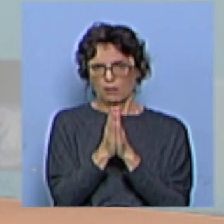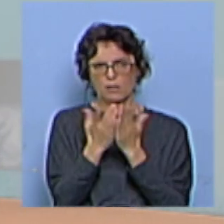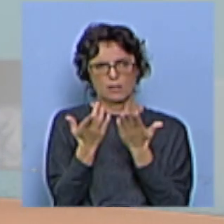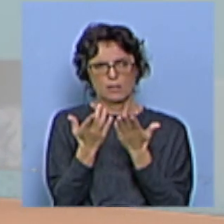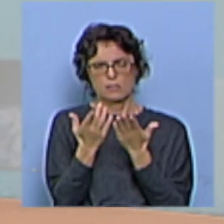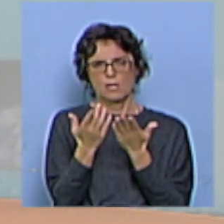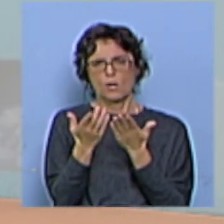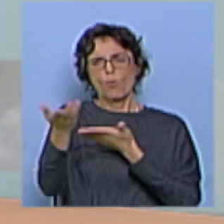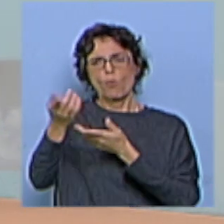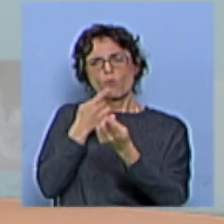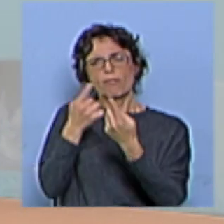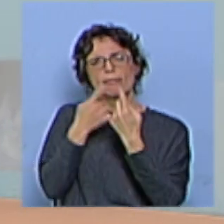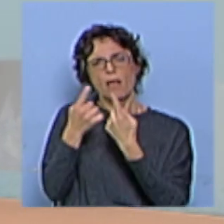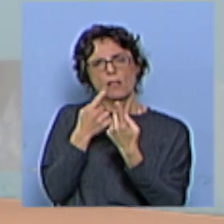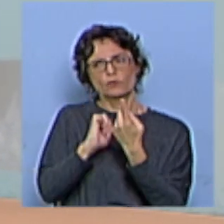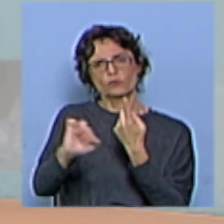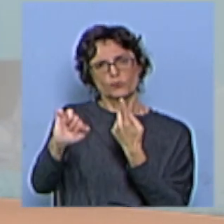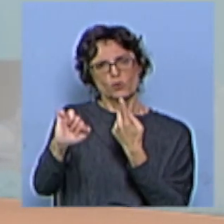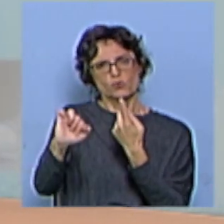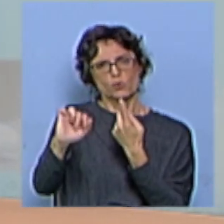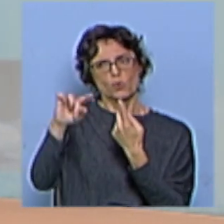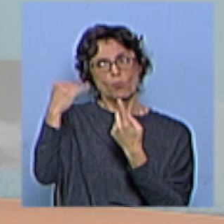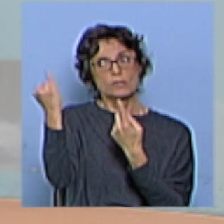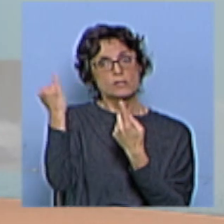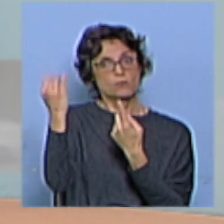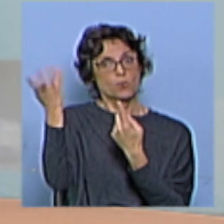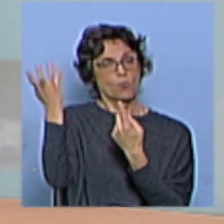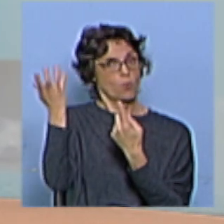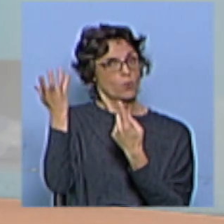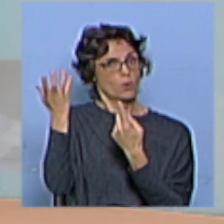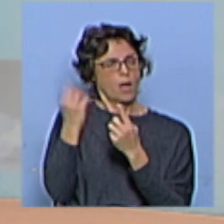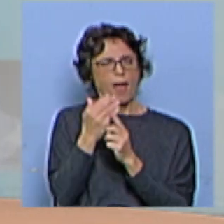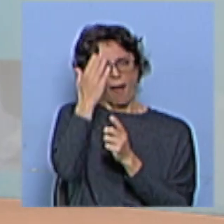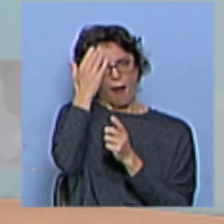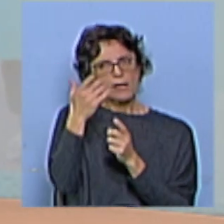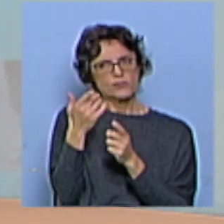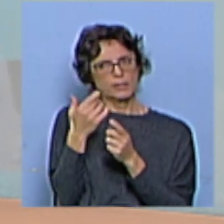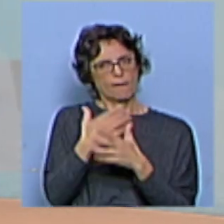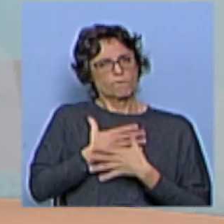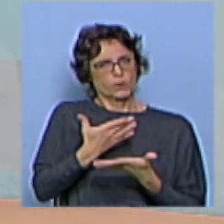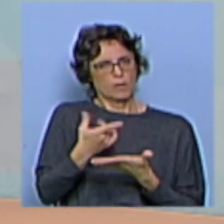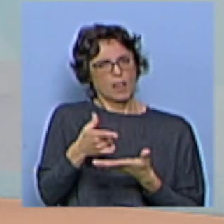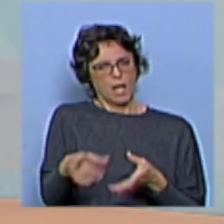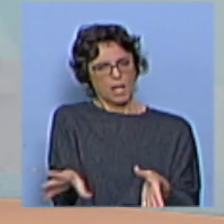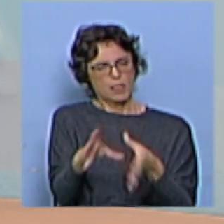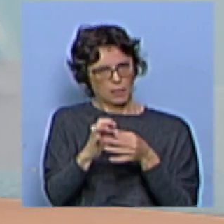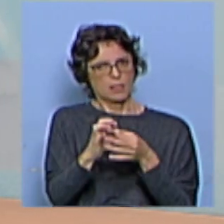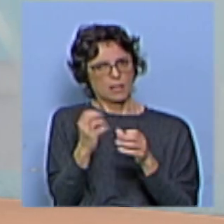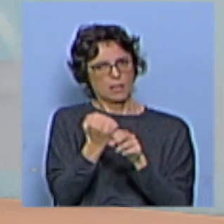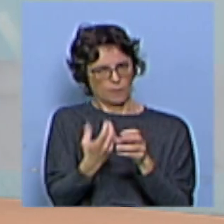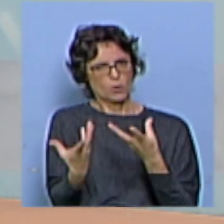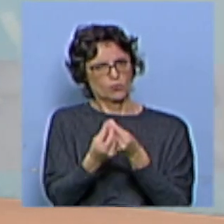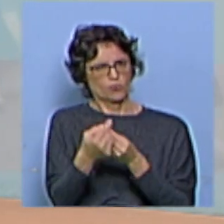partilha de experiências e conjugação de esforços, há receptividade entre os vários setores, por